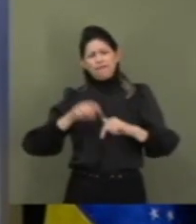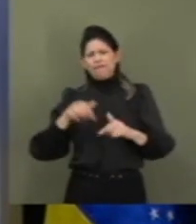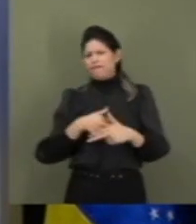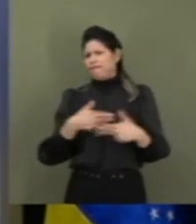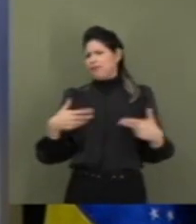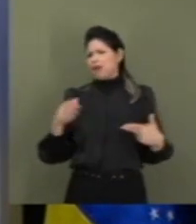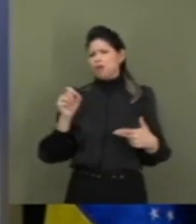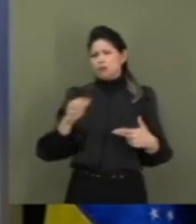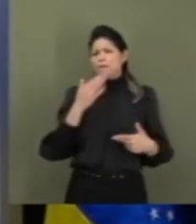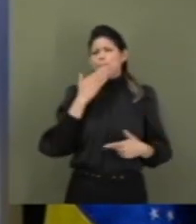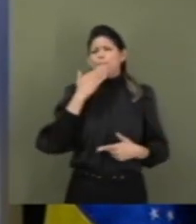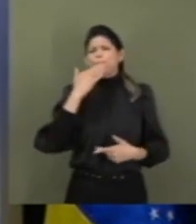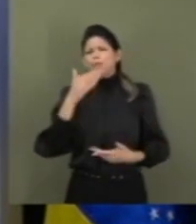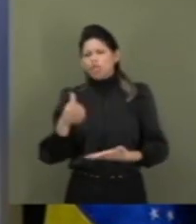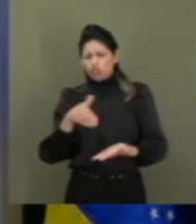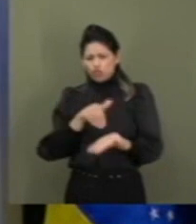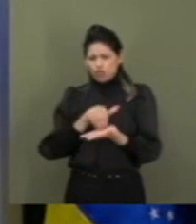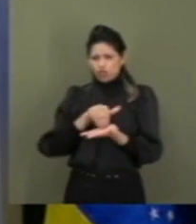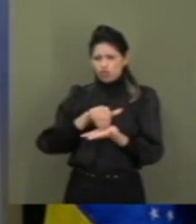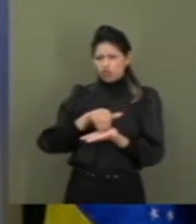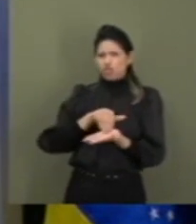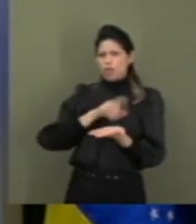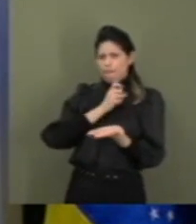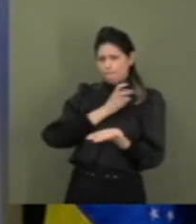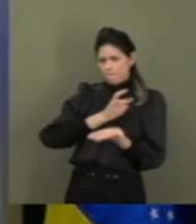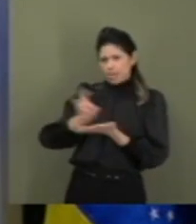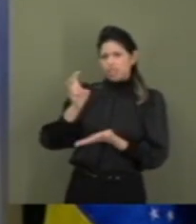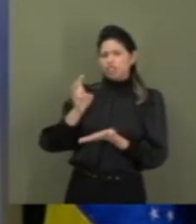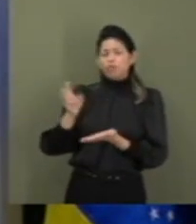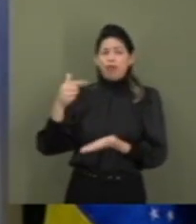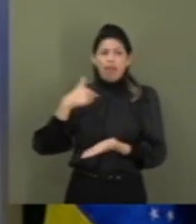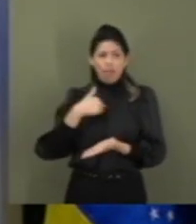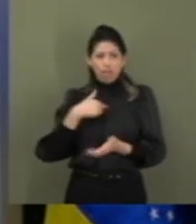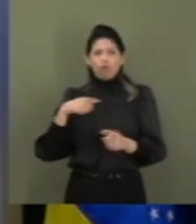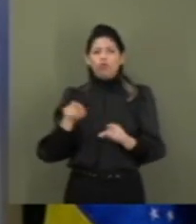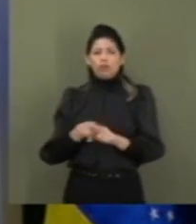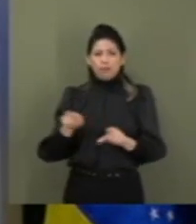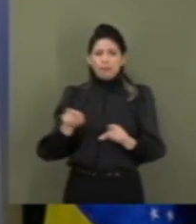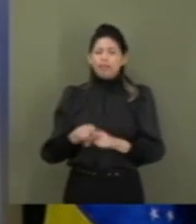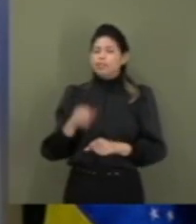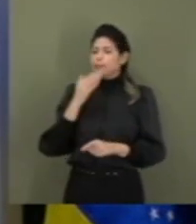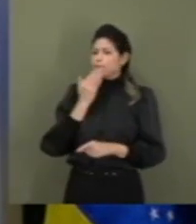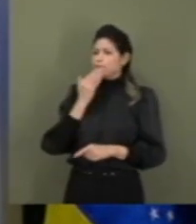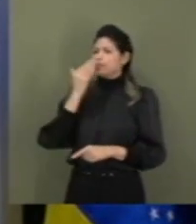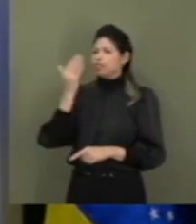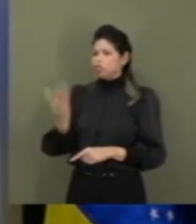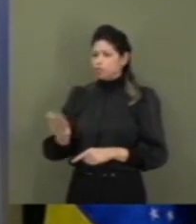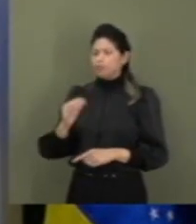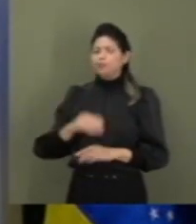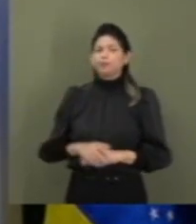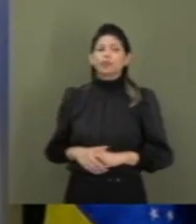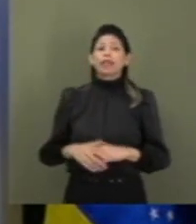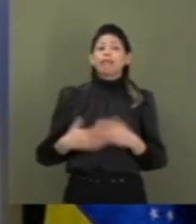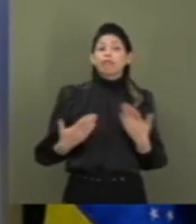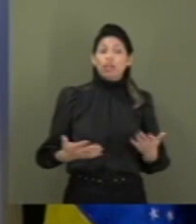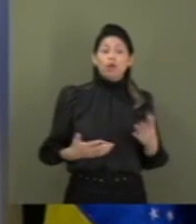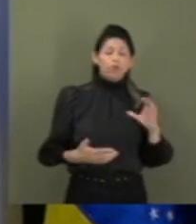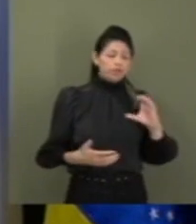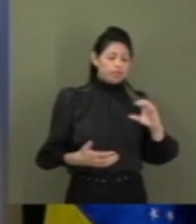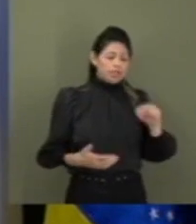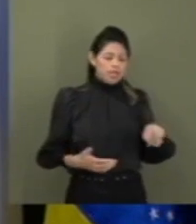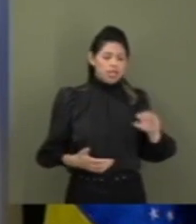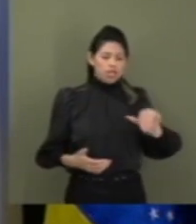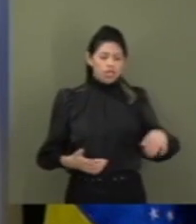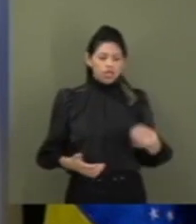impeachment, inclusive de minha autoria. O CNJ, em seu parecer, condenando a juíza, disse que